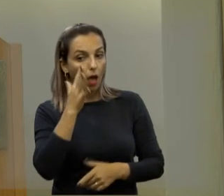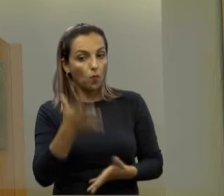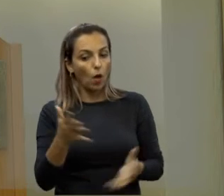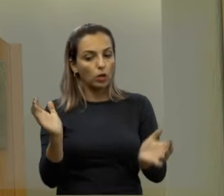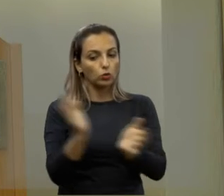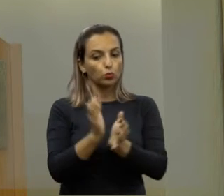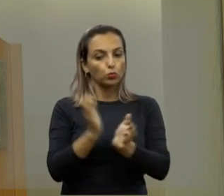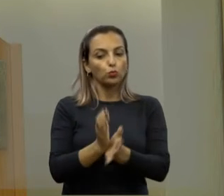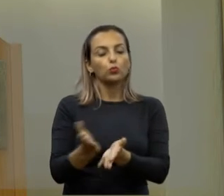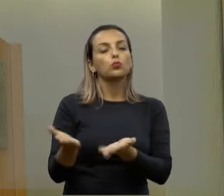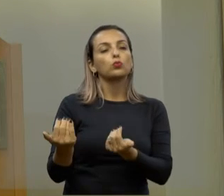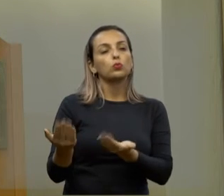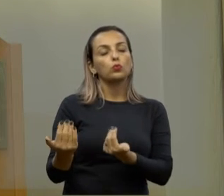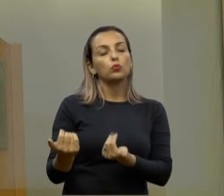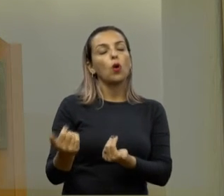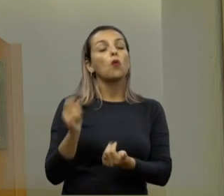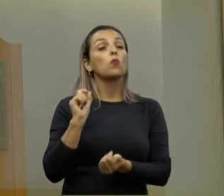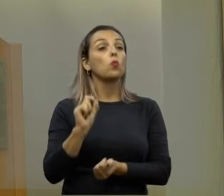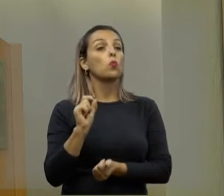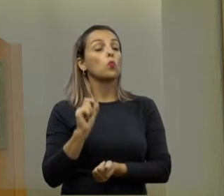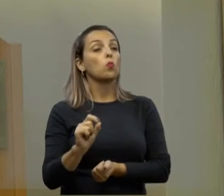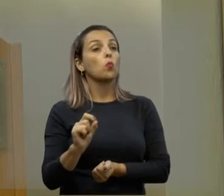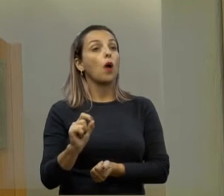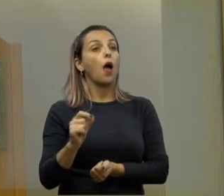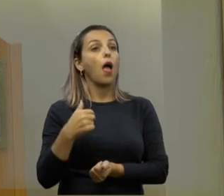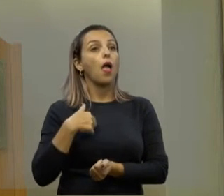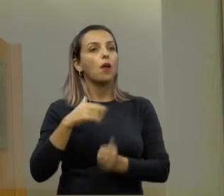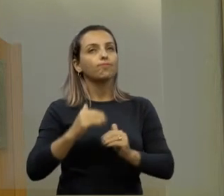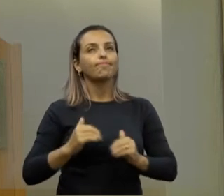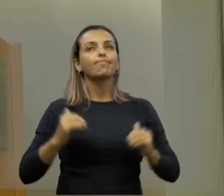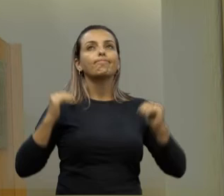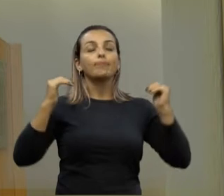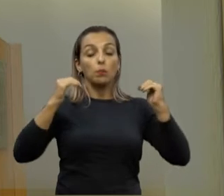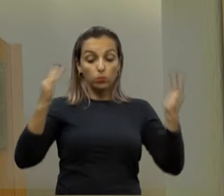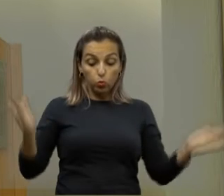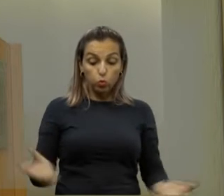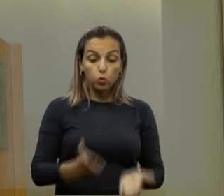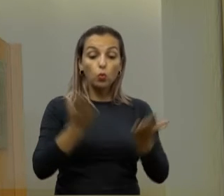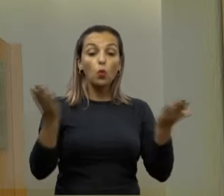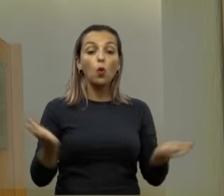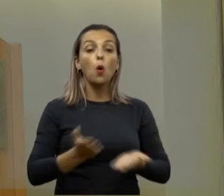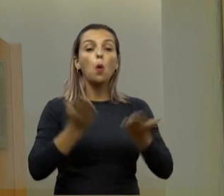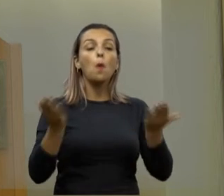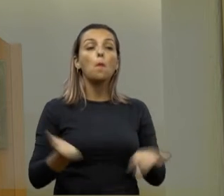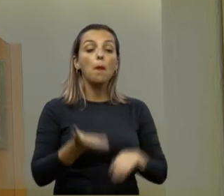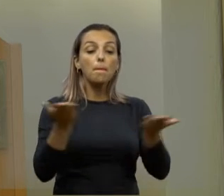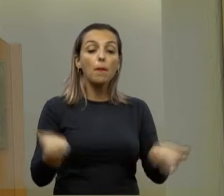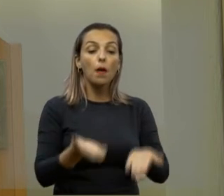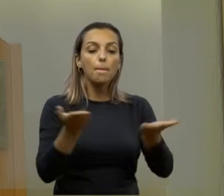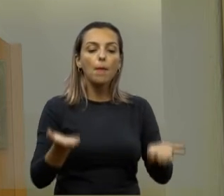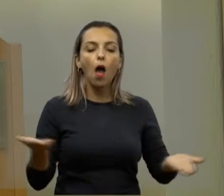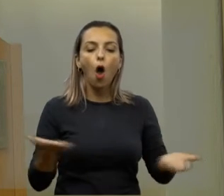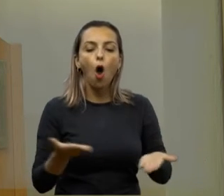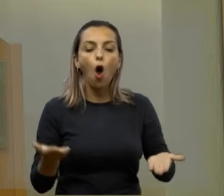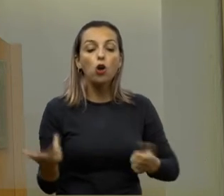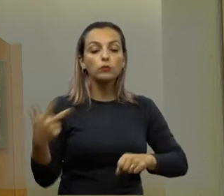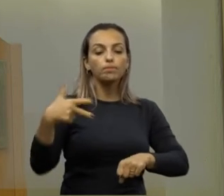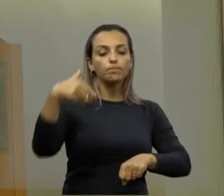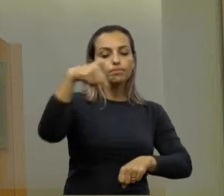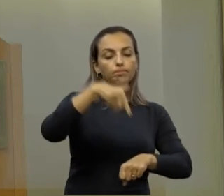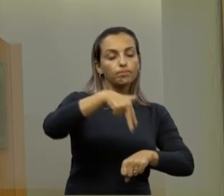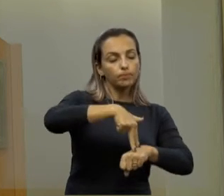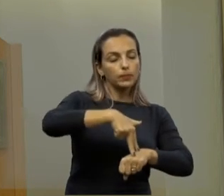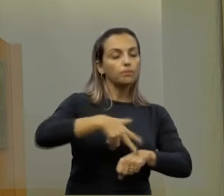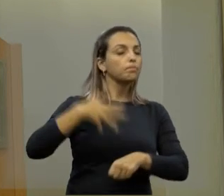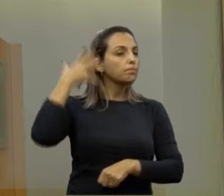uma juventude que me ele e levaram-me alavancaram para hoje estar vereadora nessa cidade poder